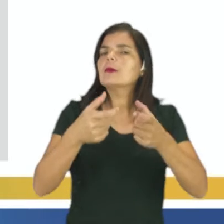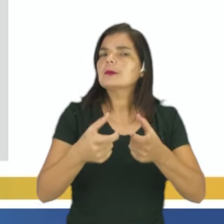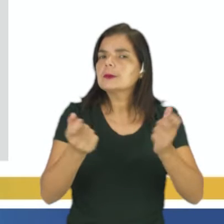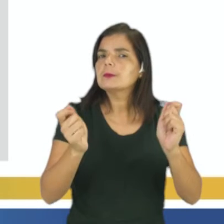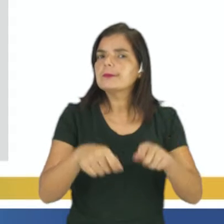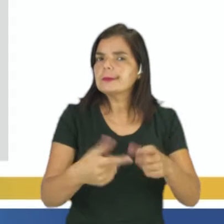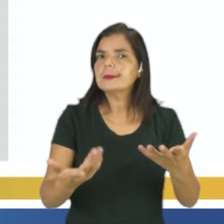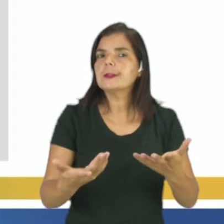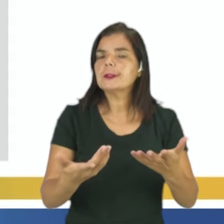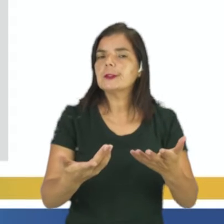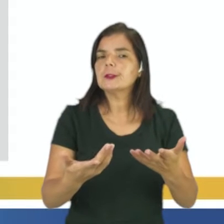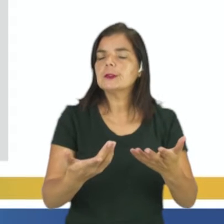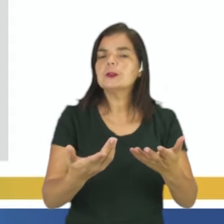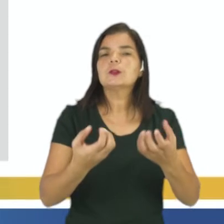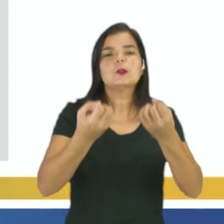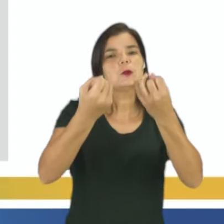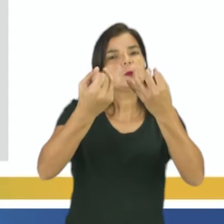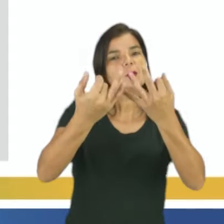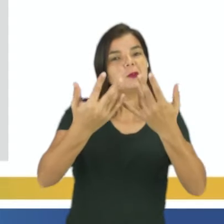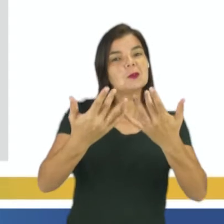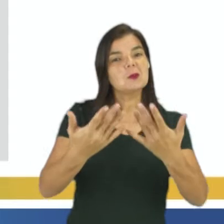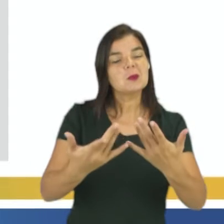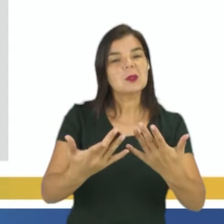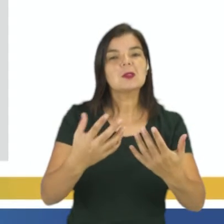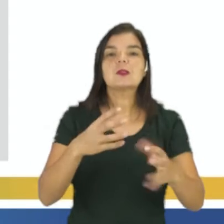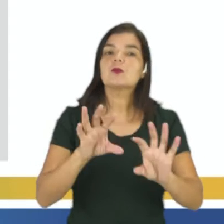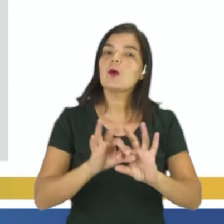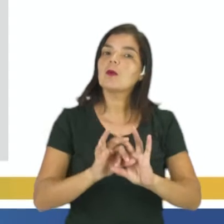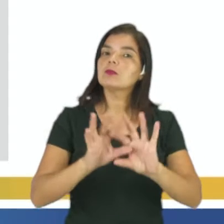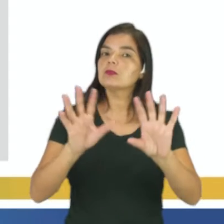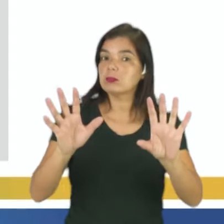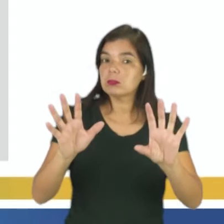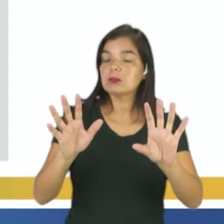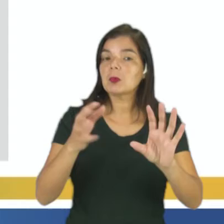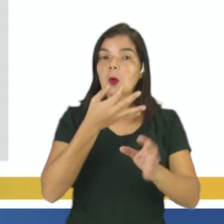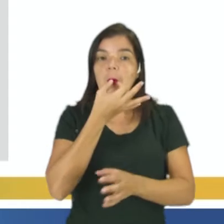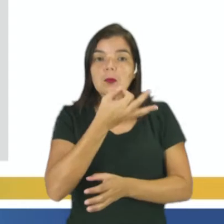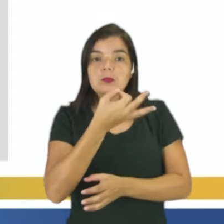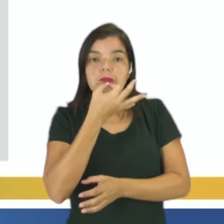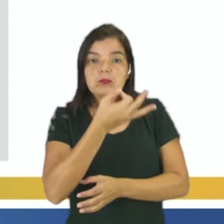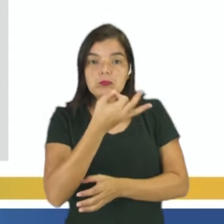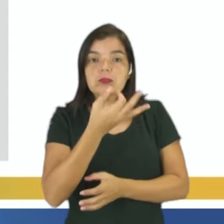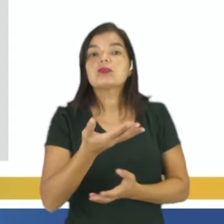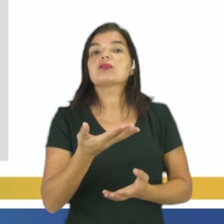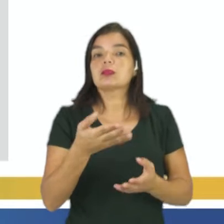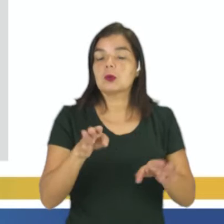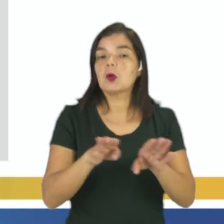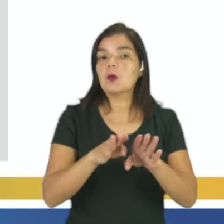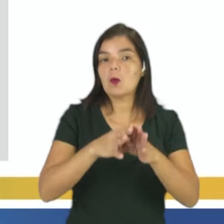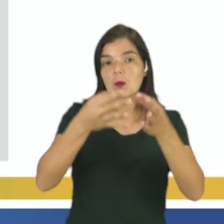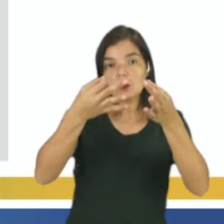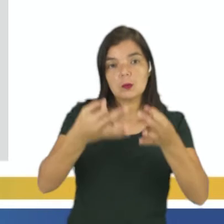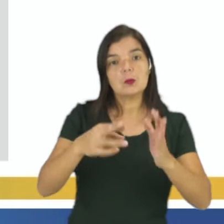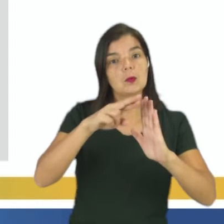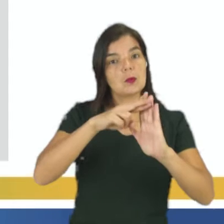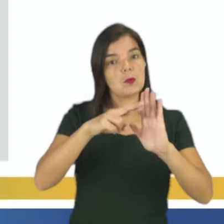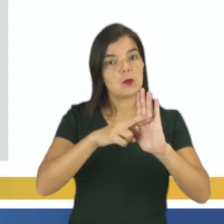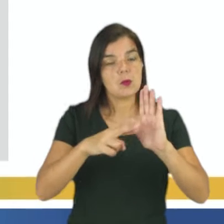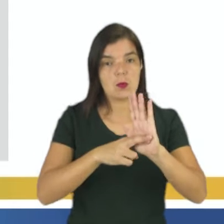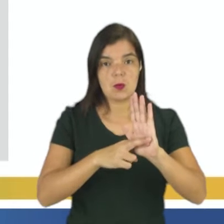ele pode desfilar, se sentir à vontade para trabalhar a sua crítica com critério